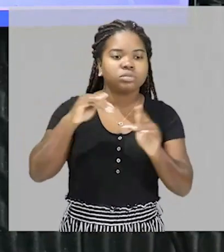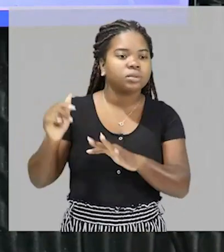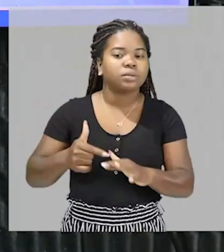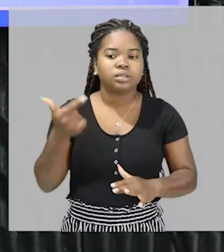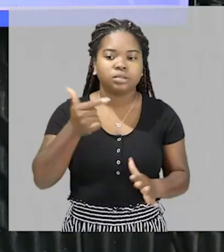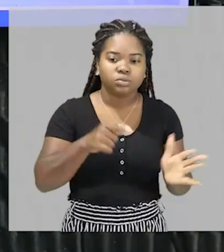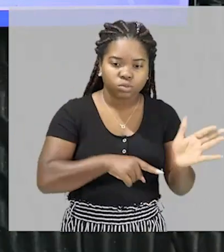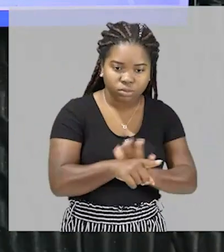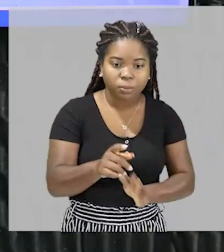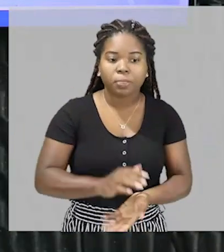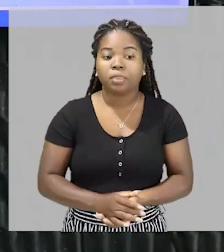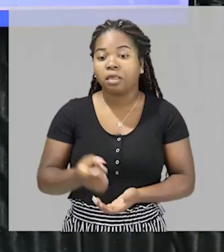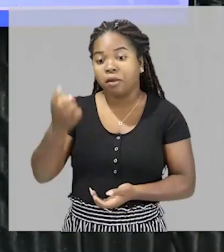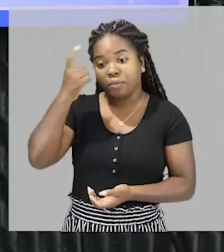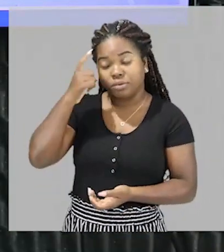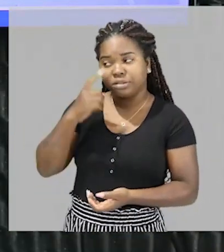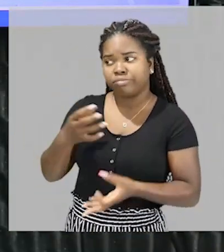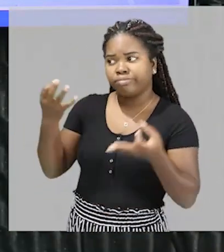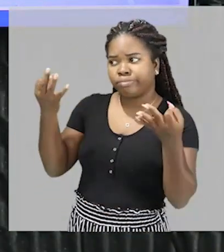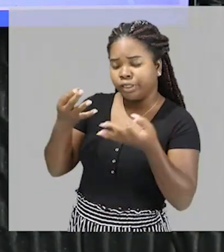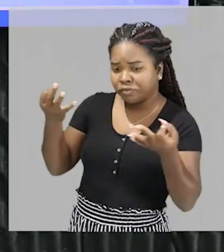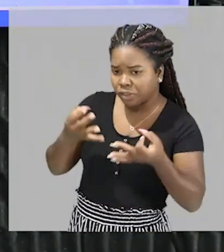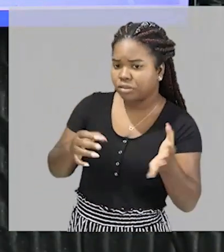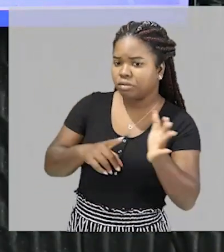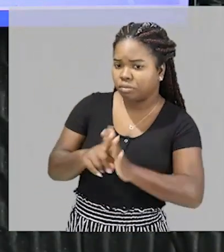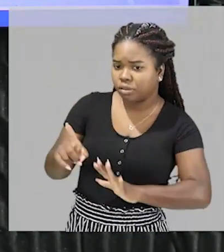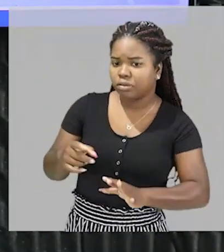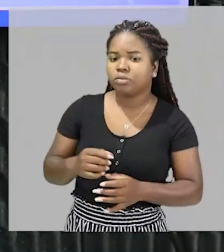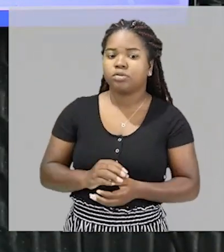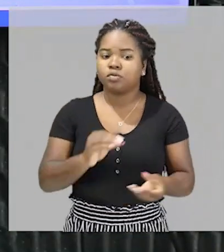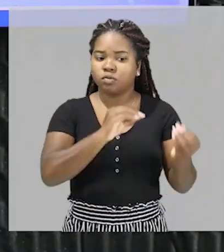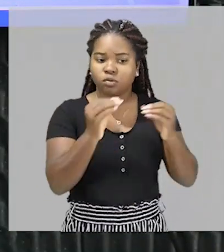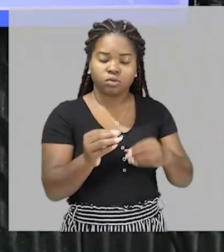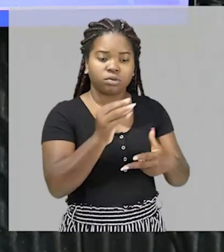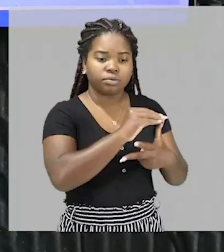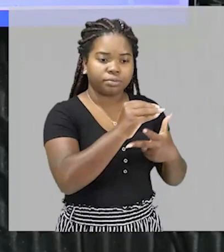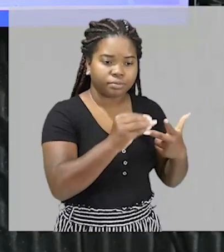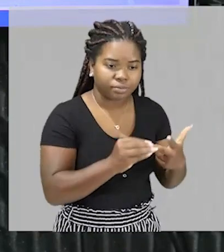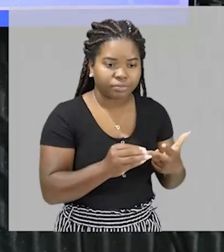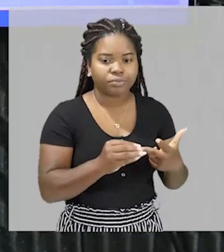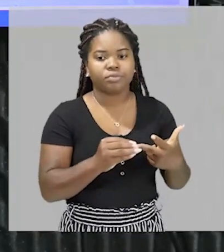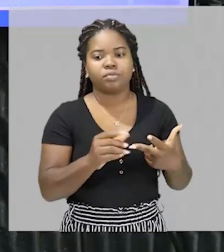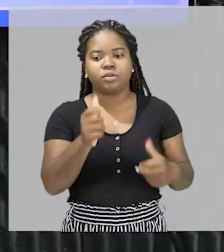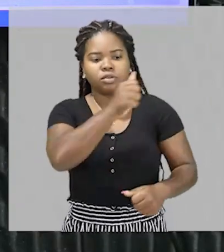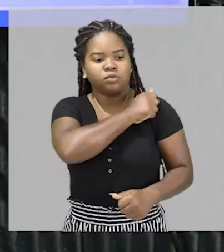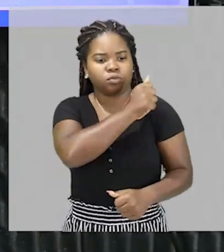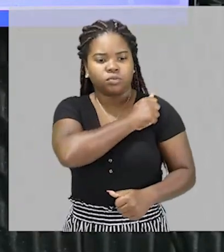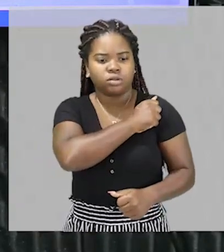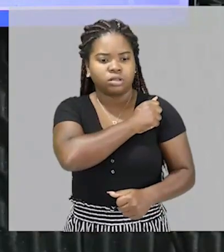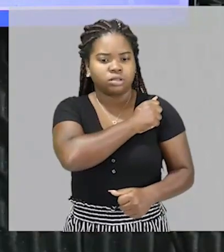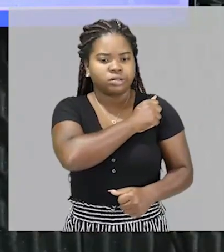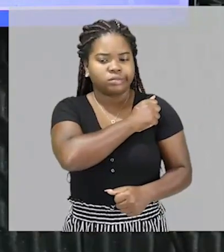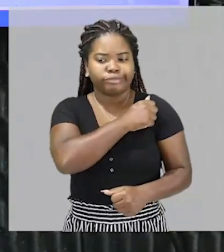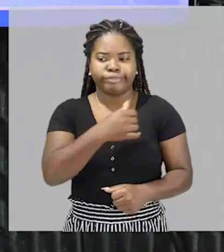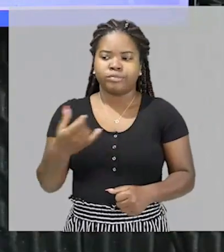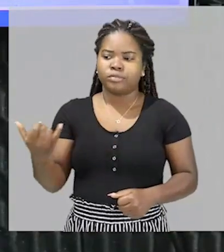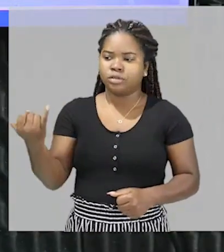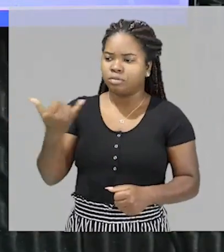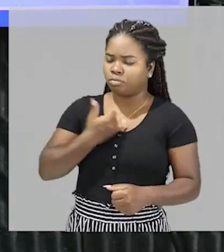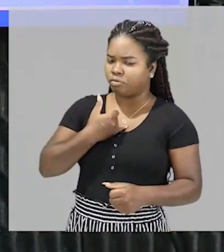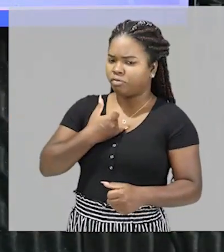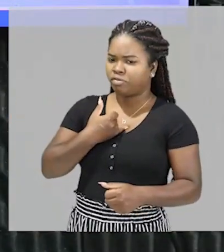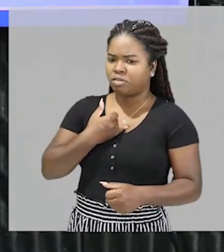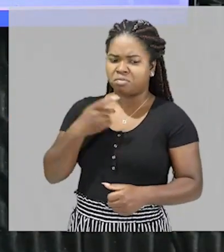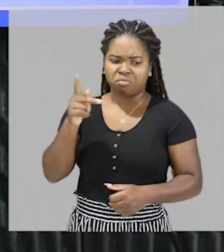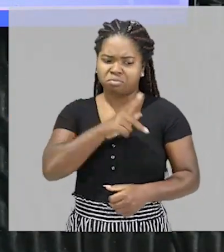Questão 2. Eu achei essa questão maravilhosa. Inclusive, quando foi colocado no Enem, veio um aluno e disse assim, professor, eu não entendi